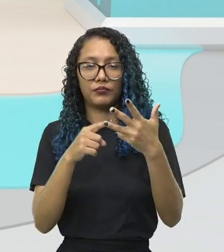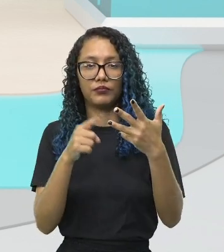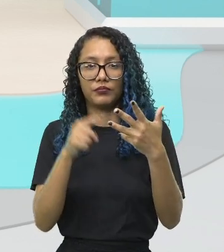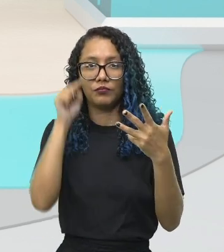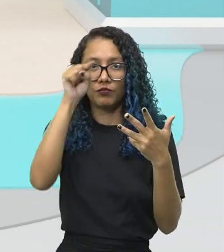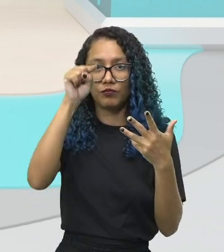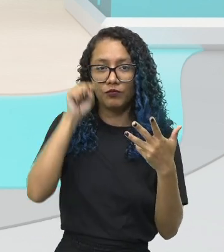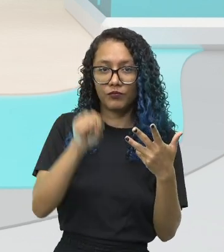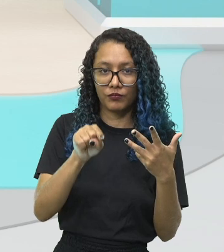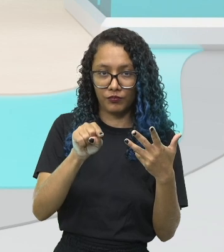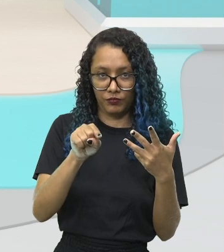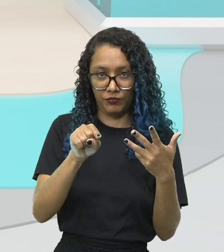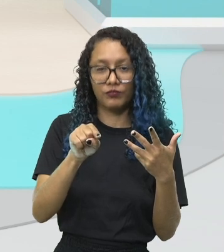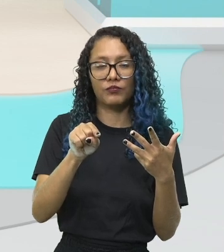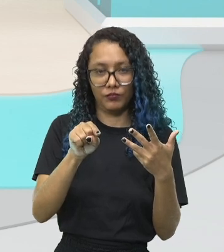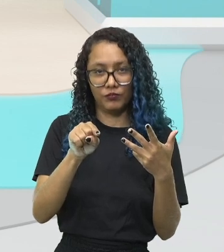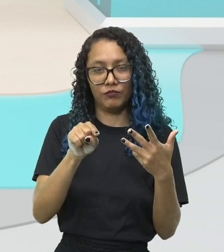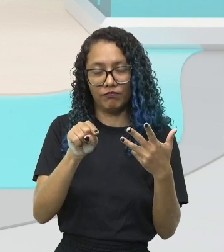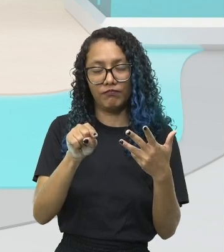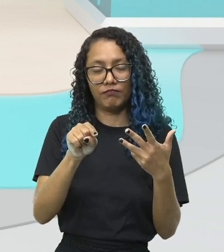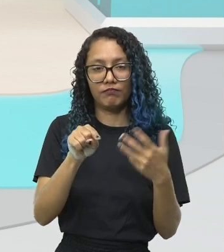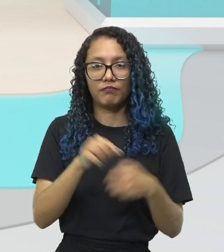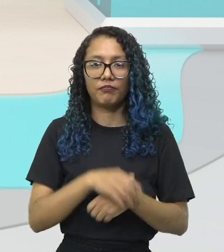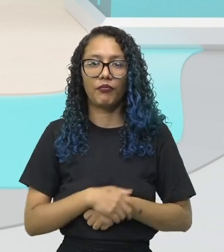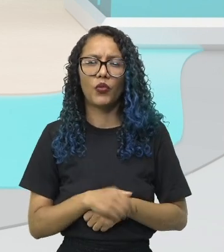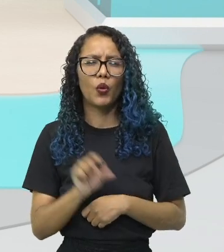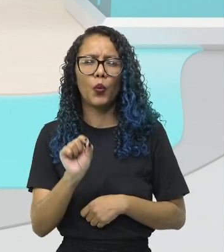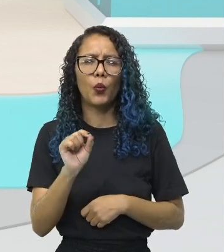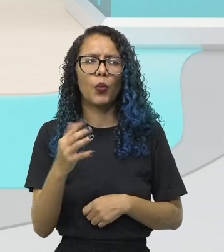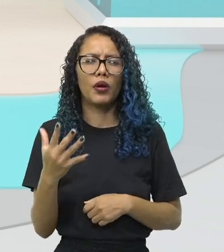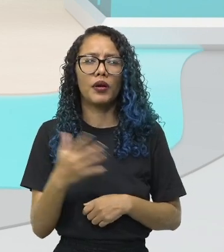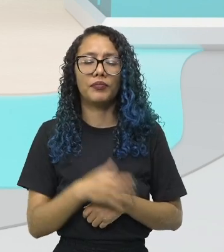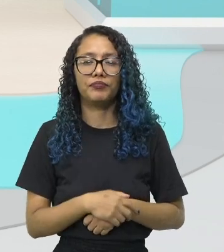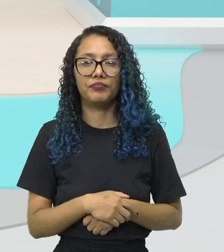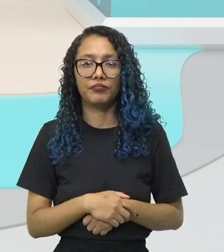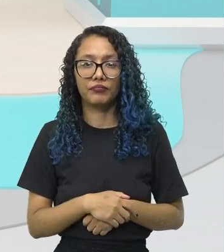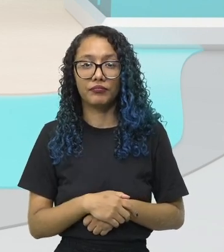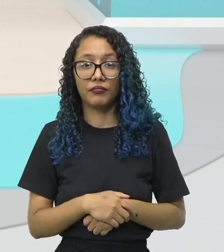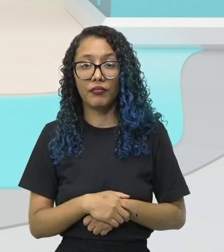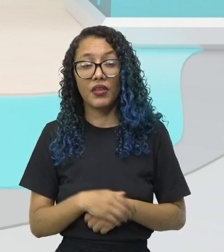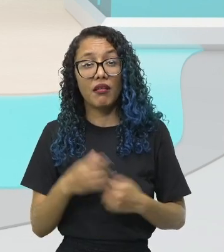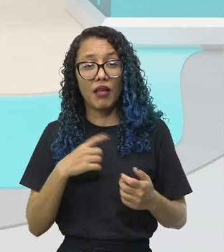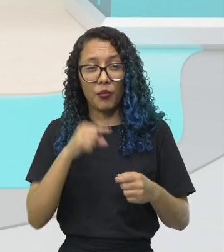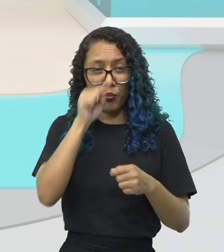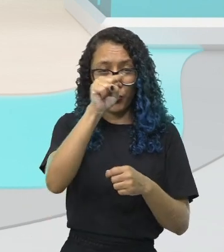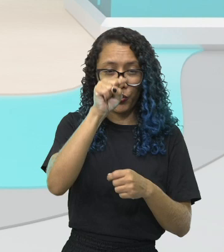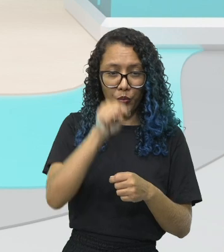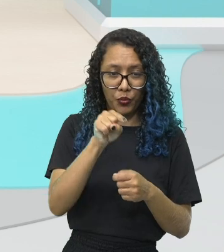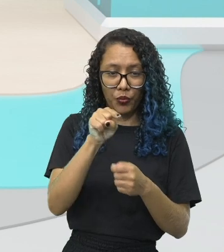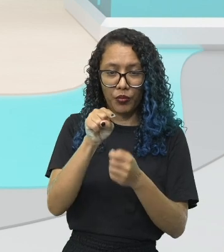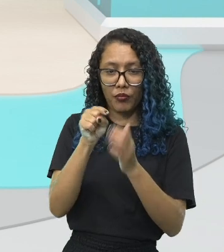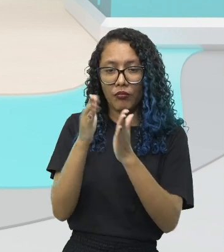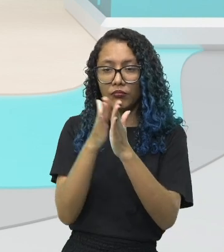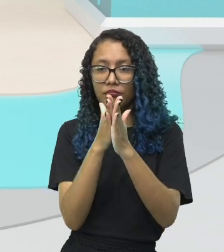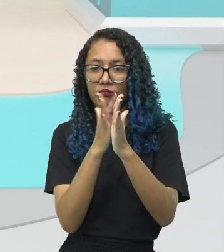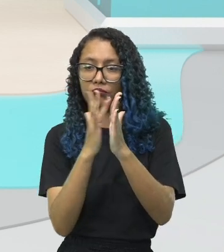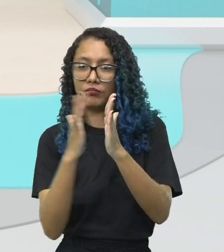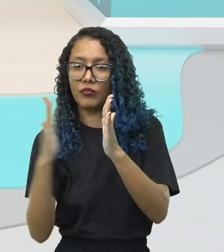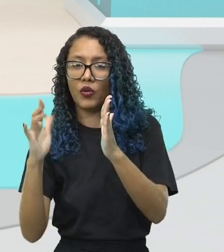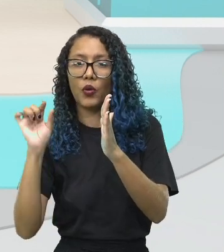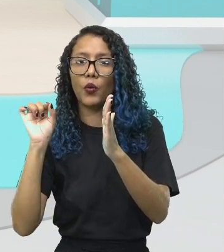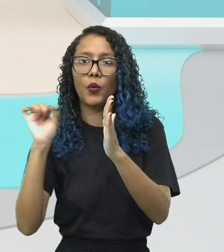pontos, né? Somos 2 pontos. Em seguida de nós, vem tudo